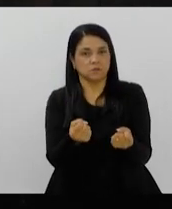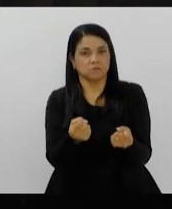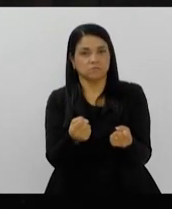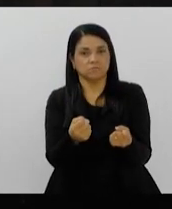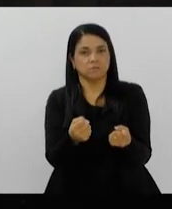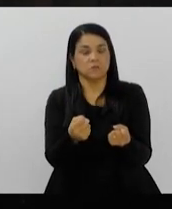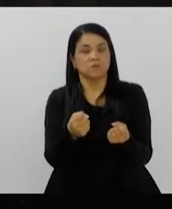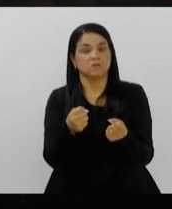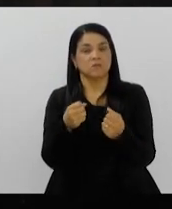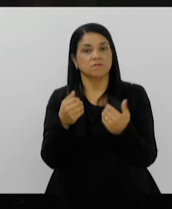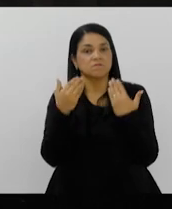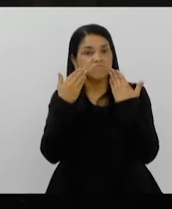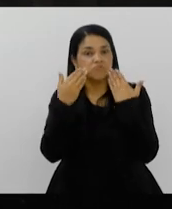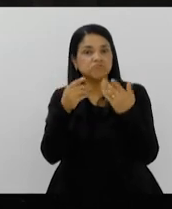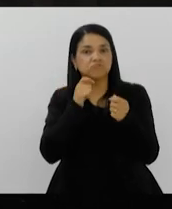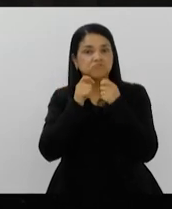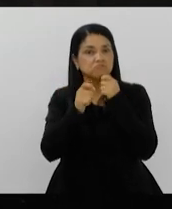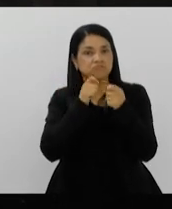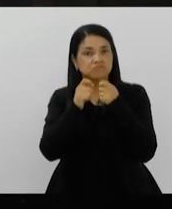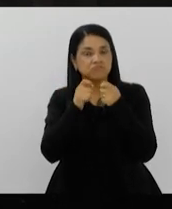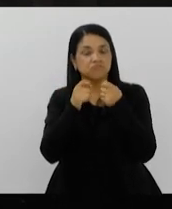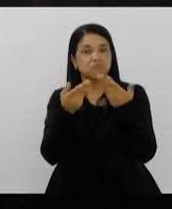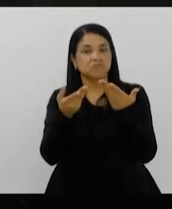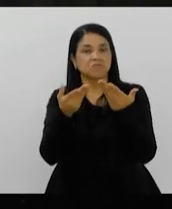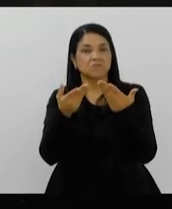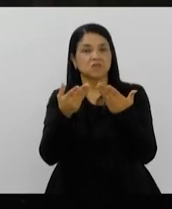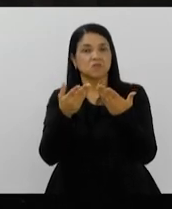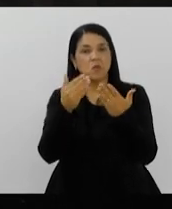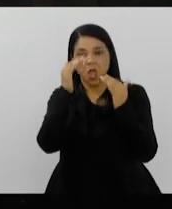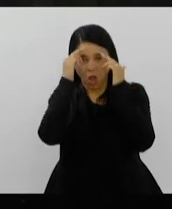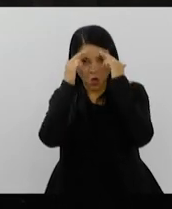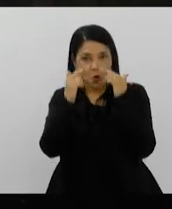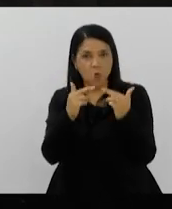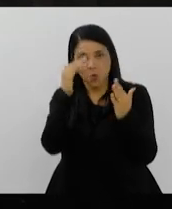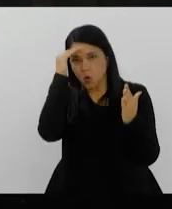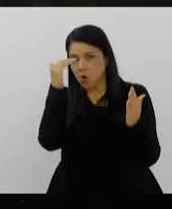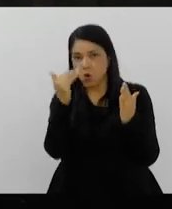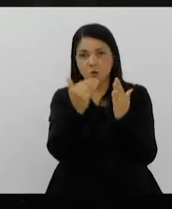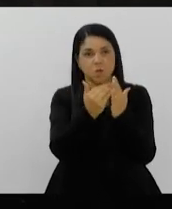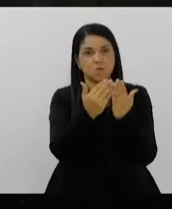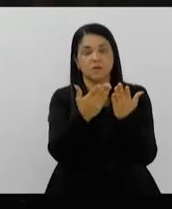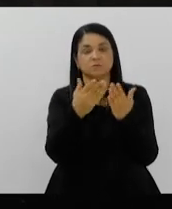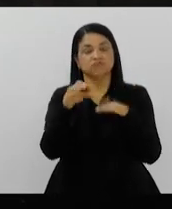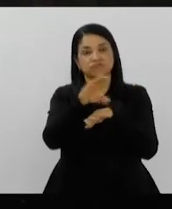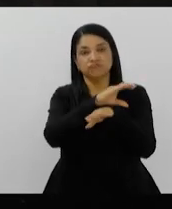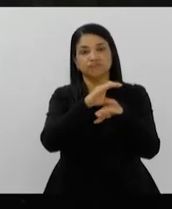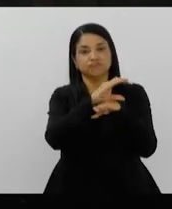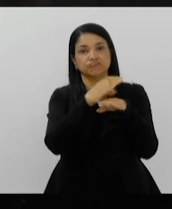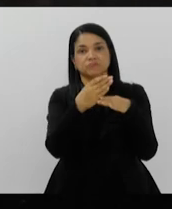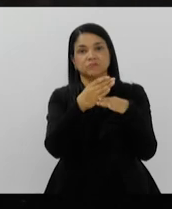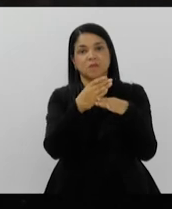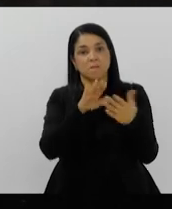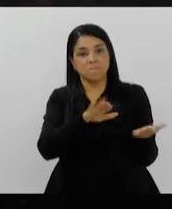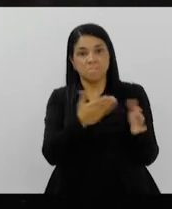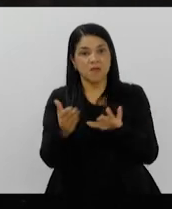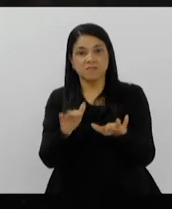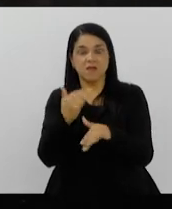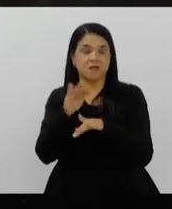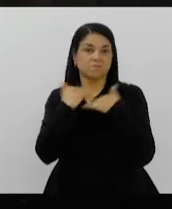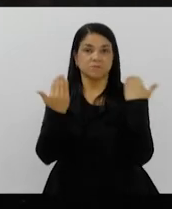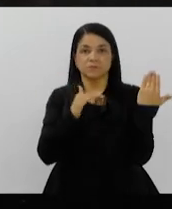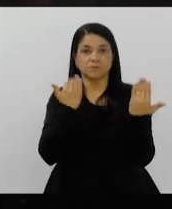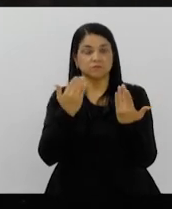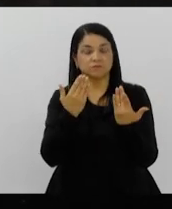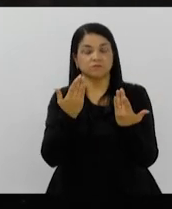a público falar que não é descumprimento de preceito fundamental constitucional matar civis,